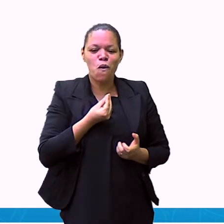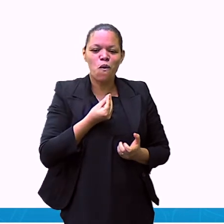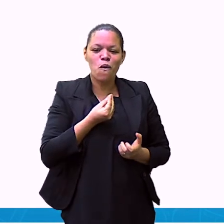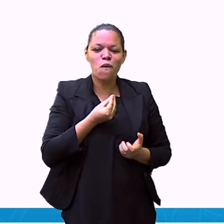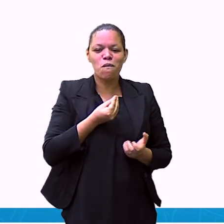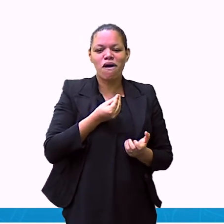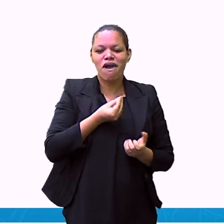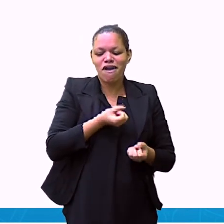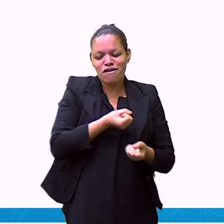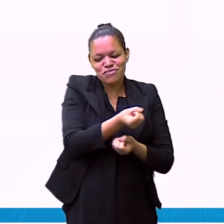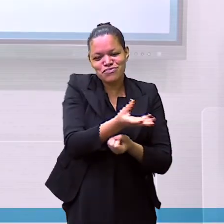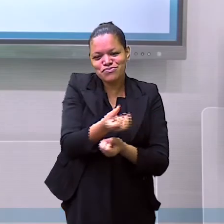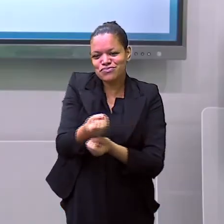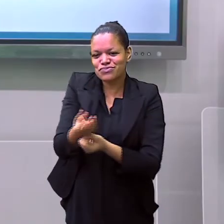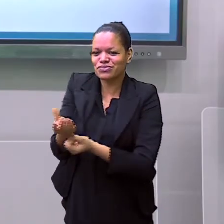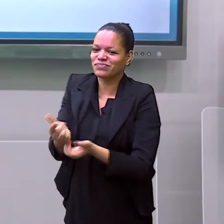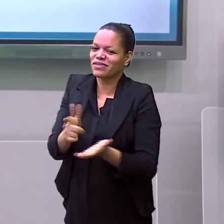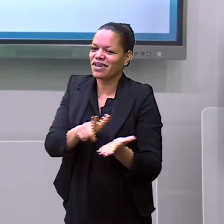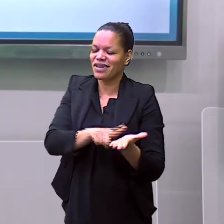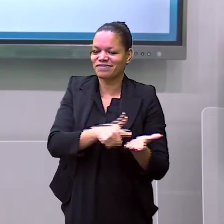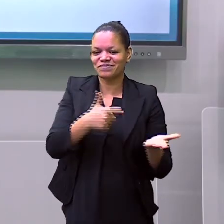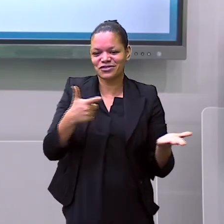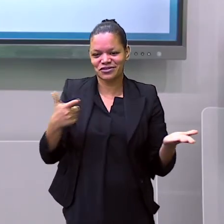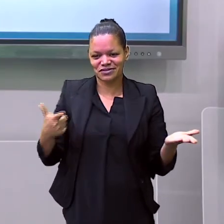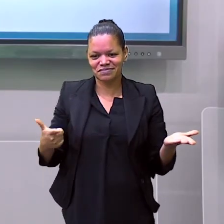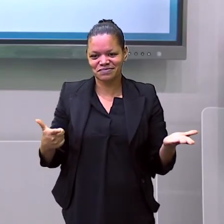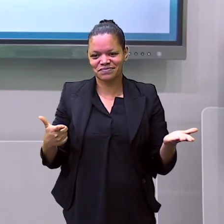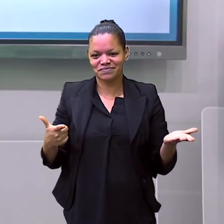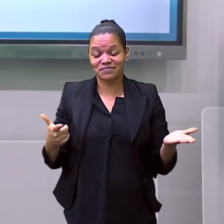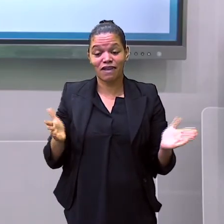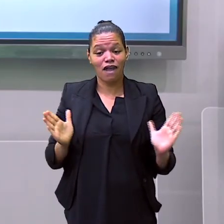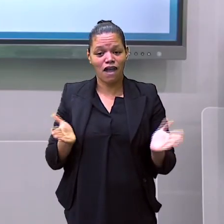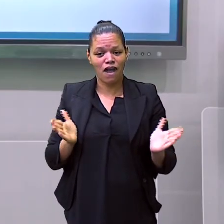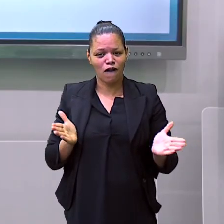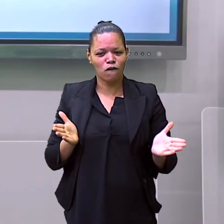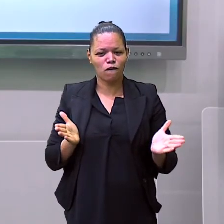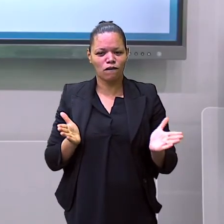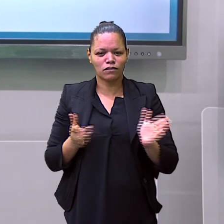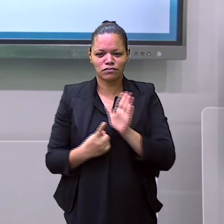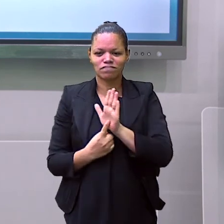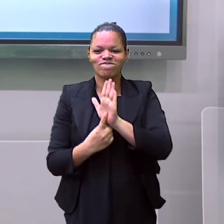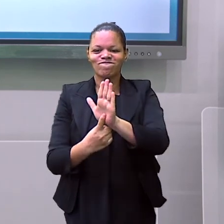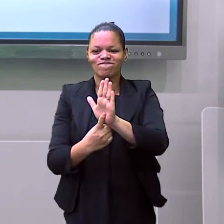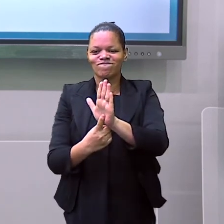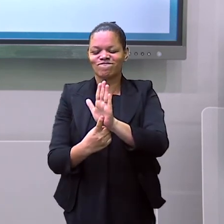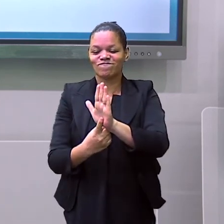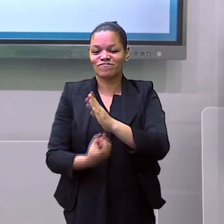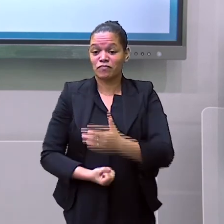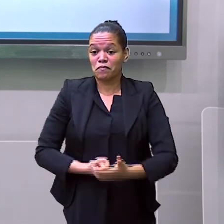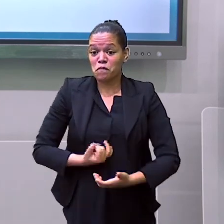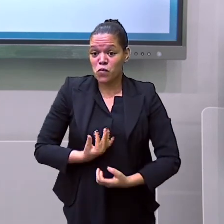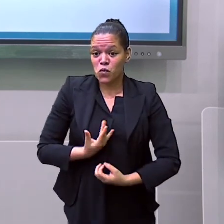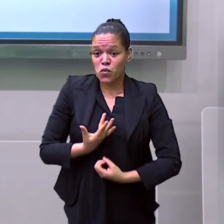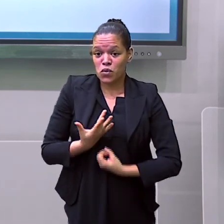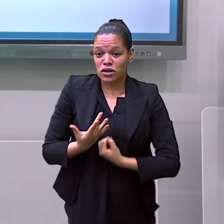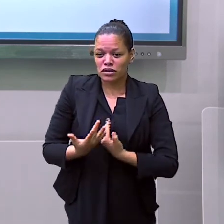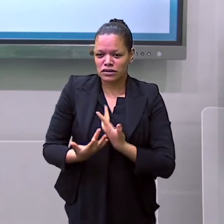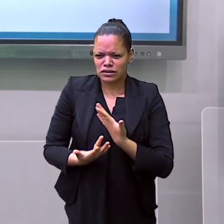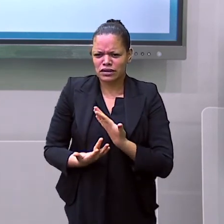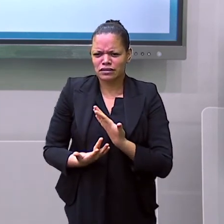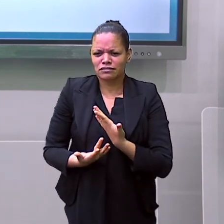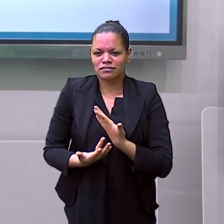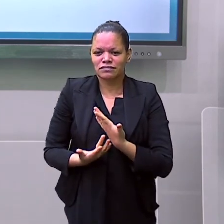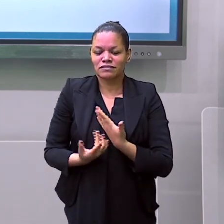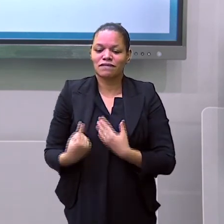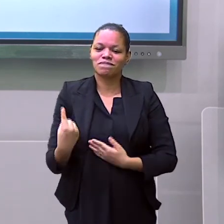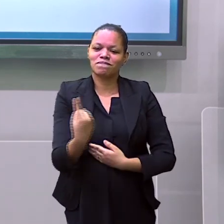Agora, após, né, a leitura desse poema, nós vamos para uma atividade proposta observando e